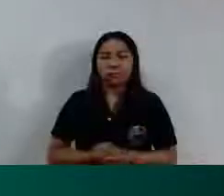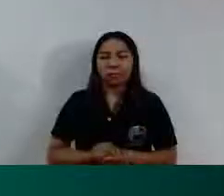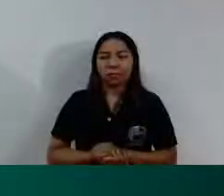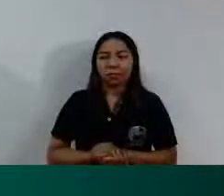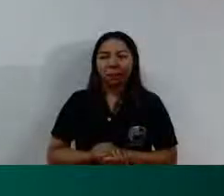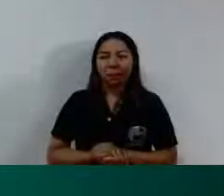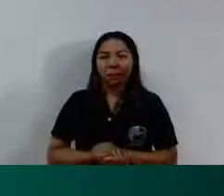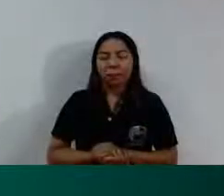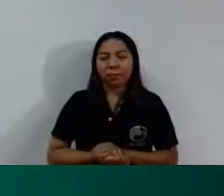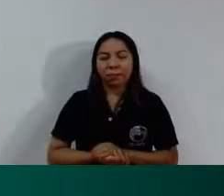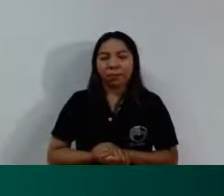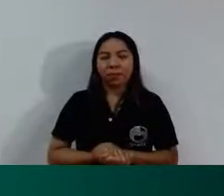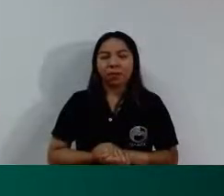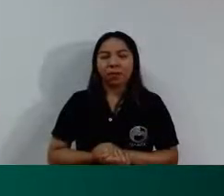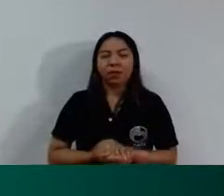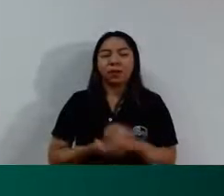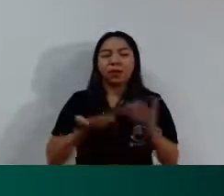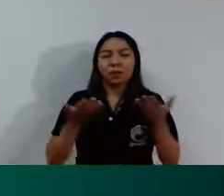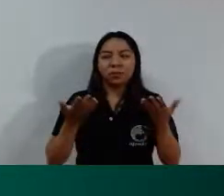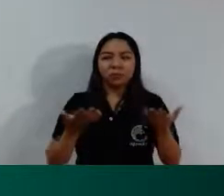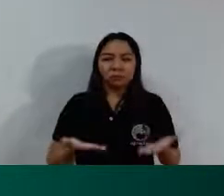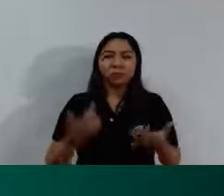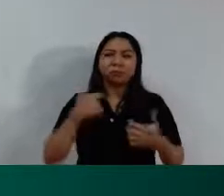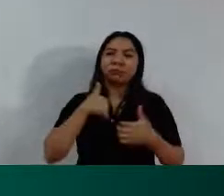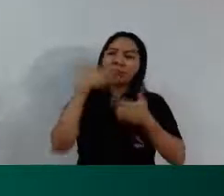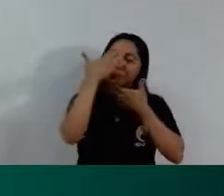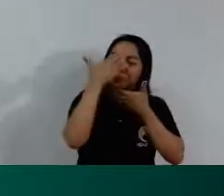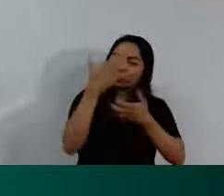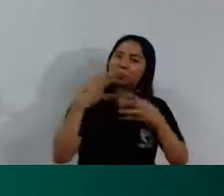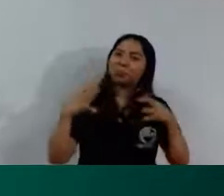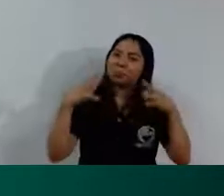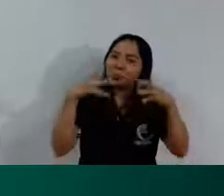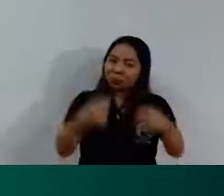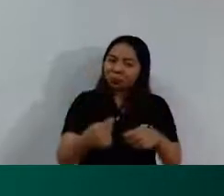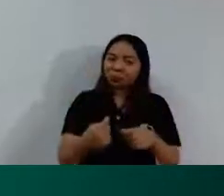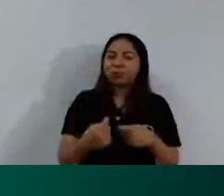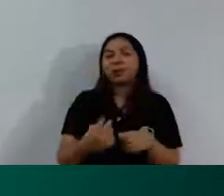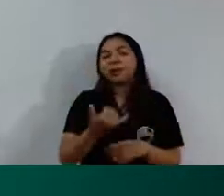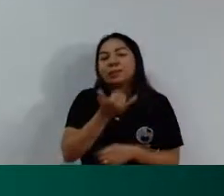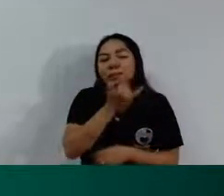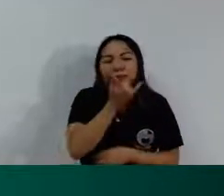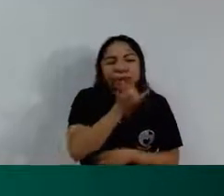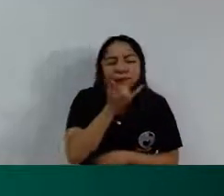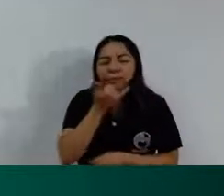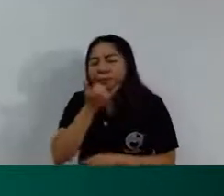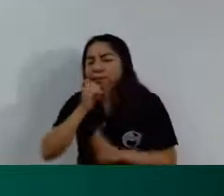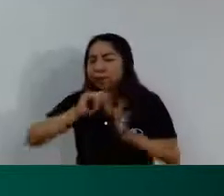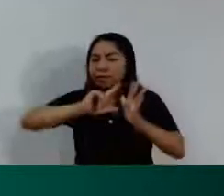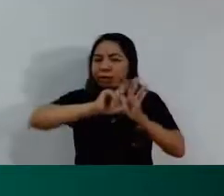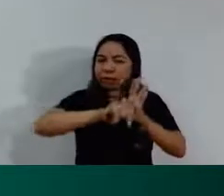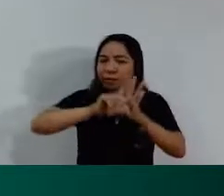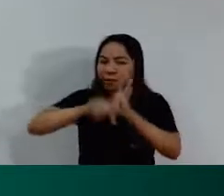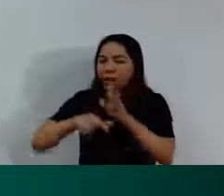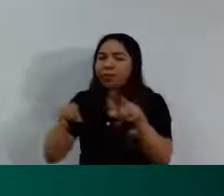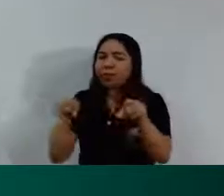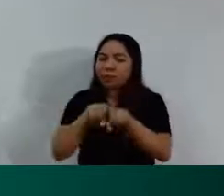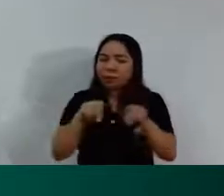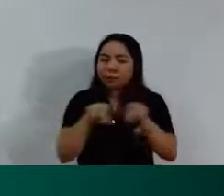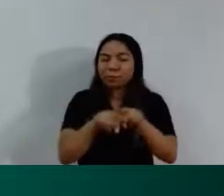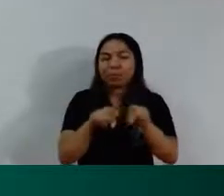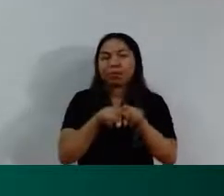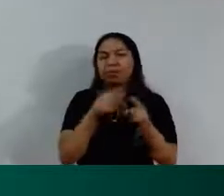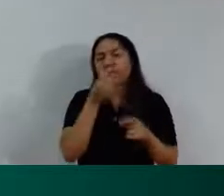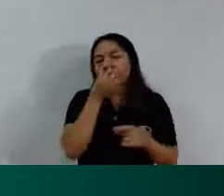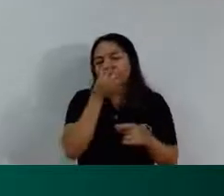então então eu vou agradeço a todo mundo mais uma vez peço desculpas pelo atraso e ao mesmo tempo